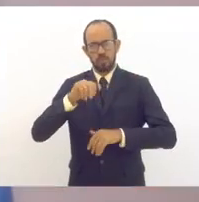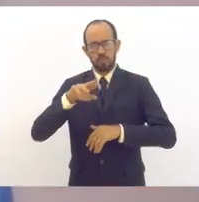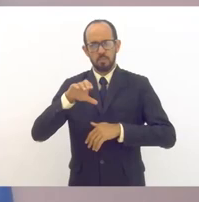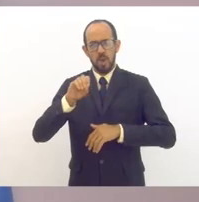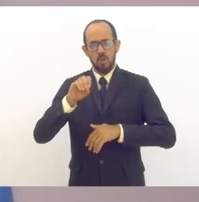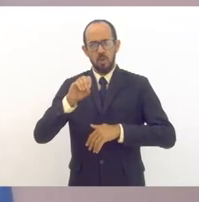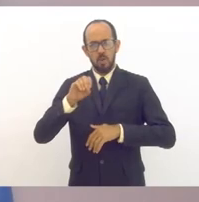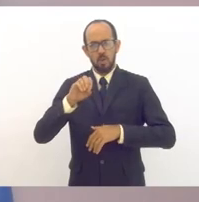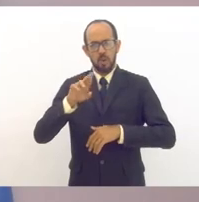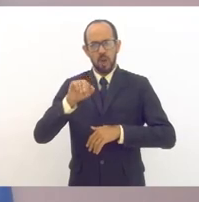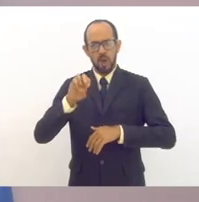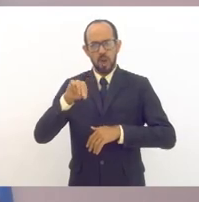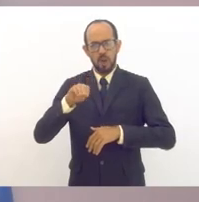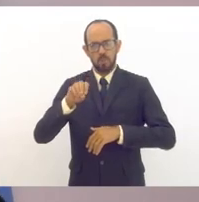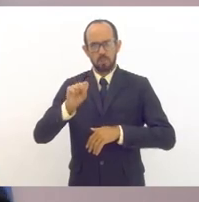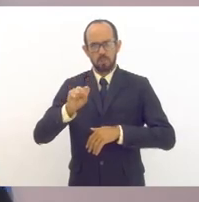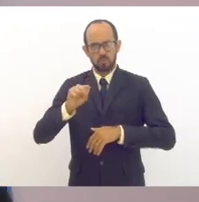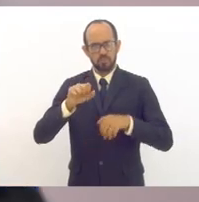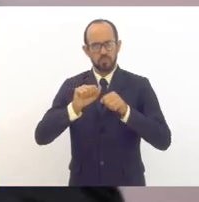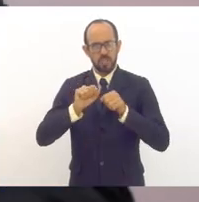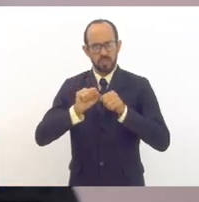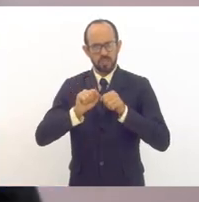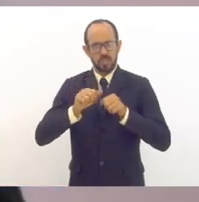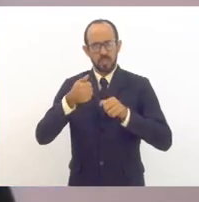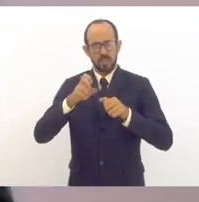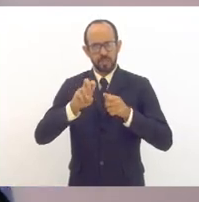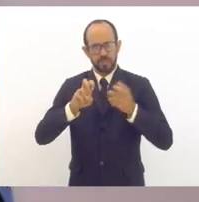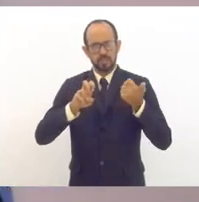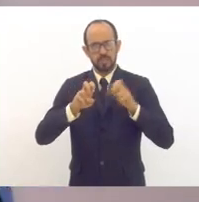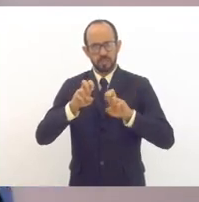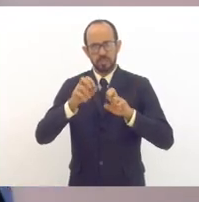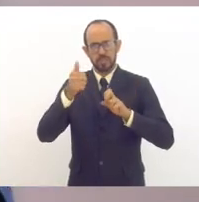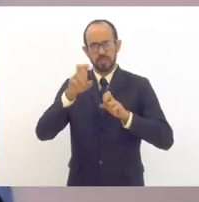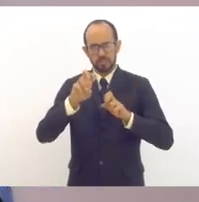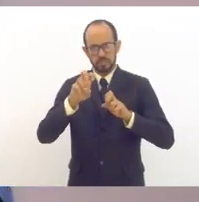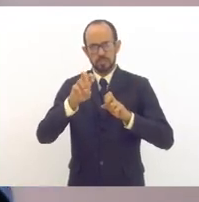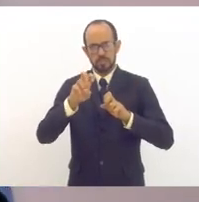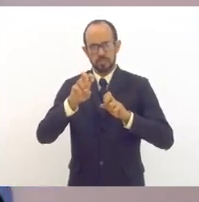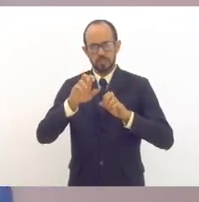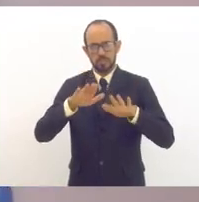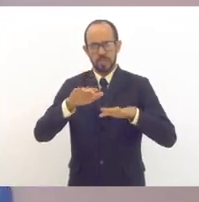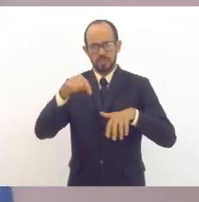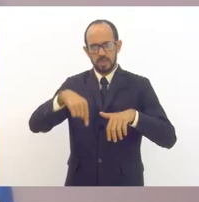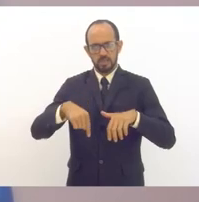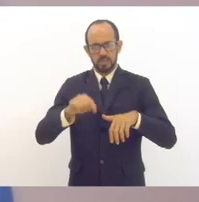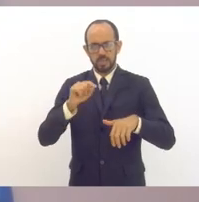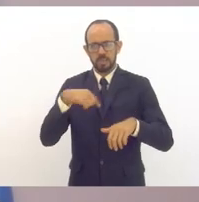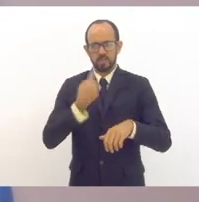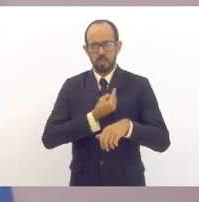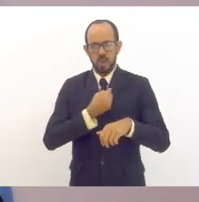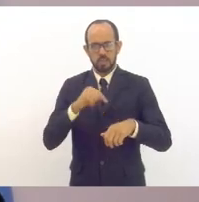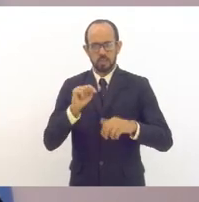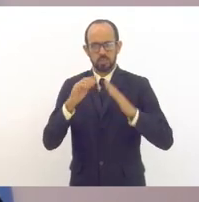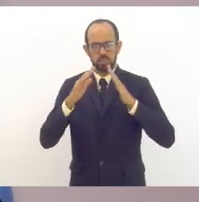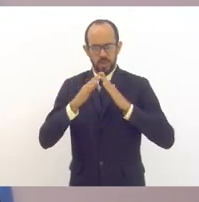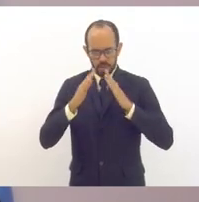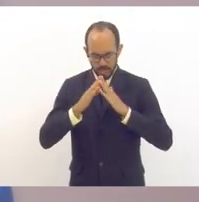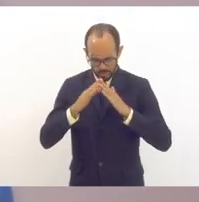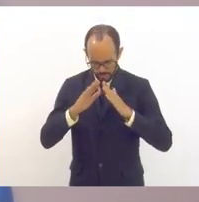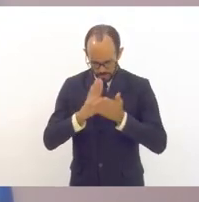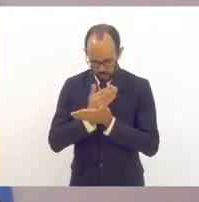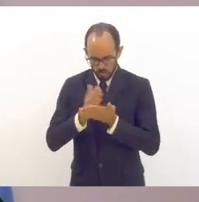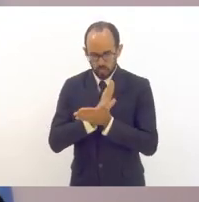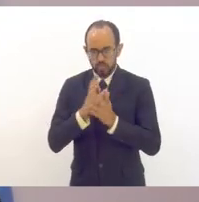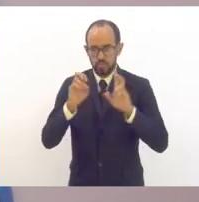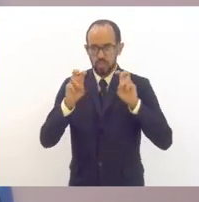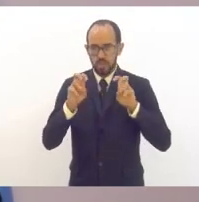A cada 15 dias né mas a gente aqui é uma casa como disse mesmo uma enfermeira tem alguns temas que a gente